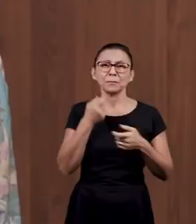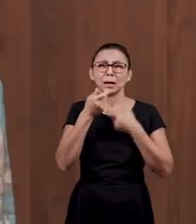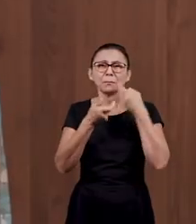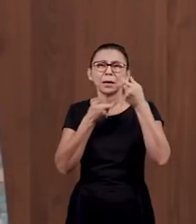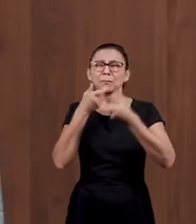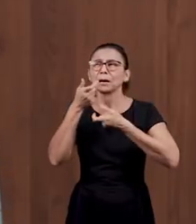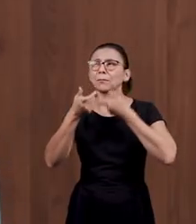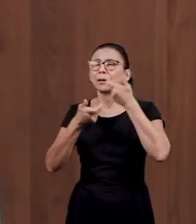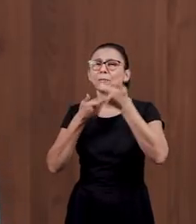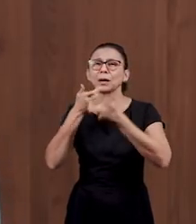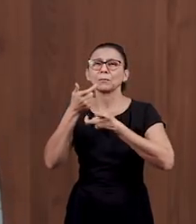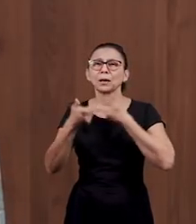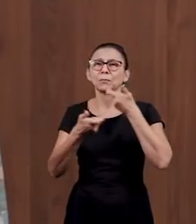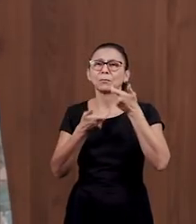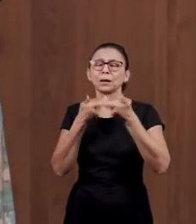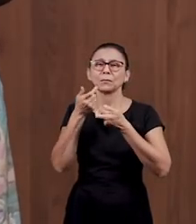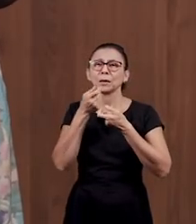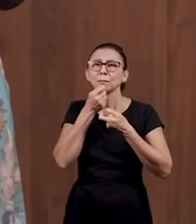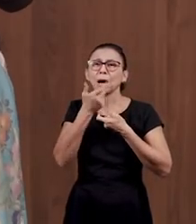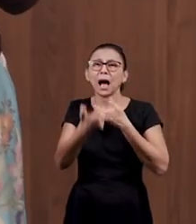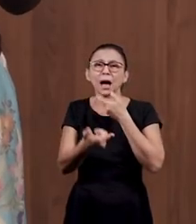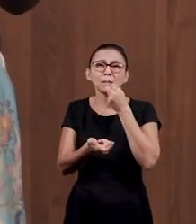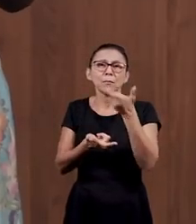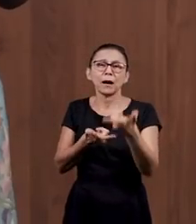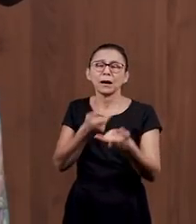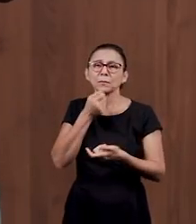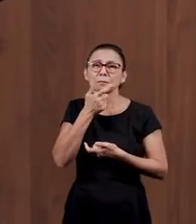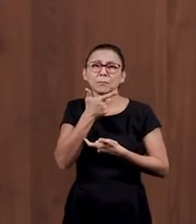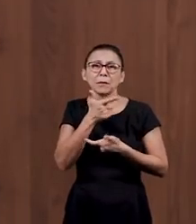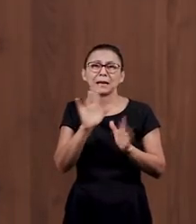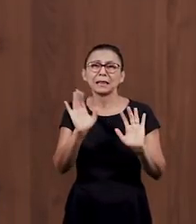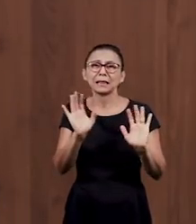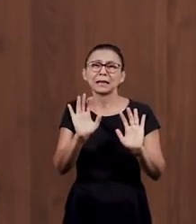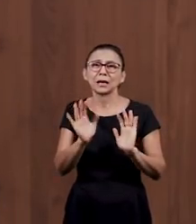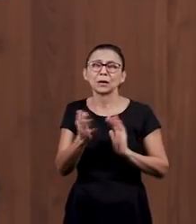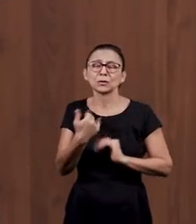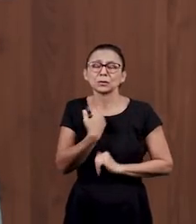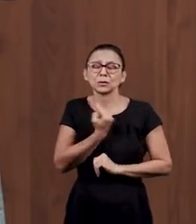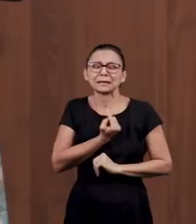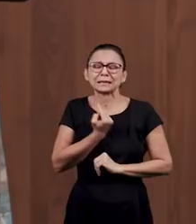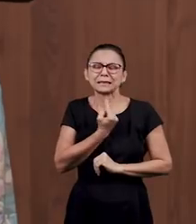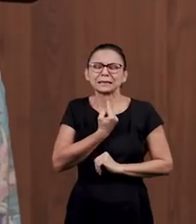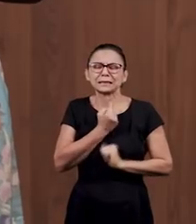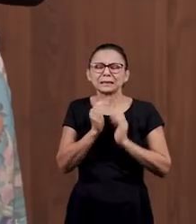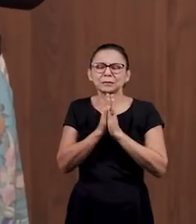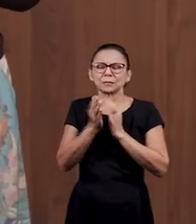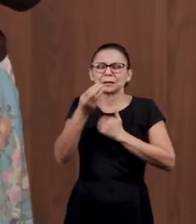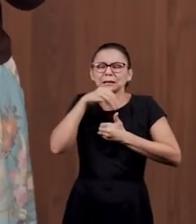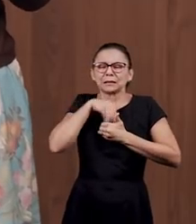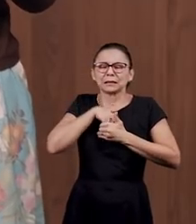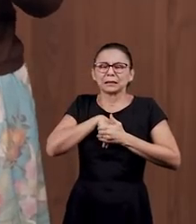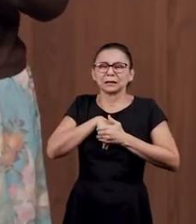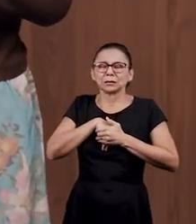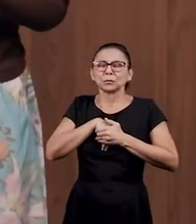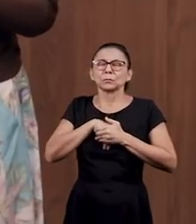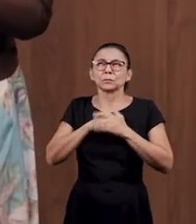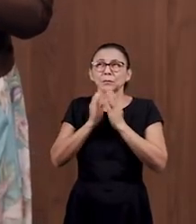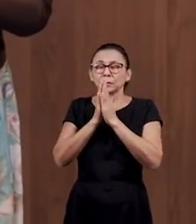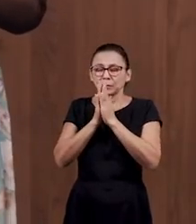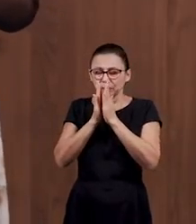as palavras com a boca, não pronunciava. Ana falava no seu coração. E Eli